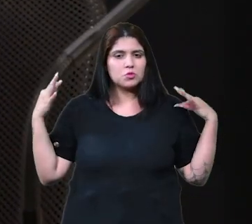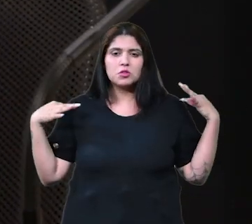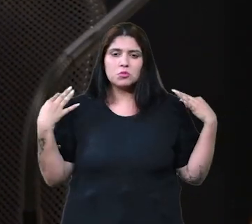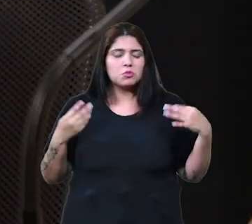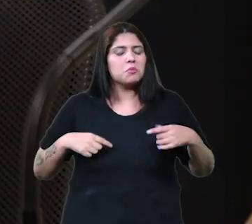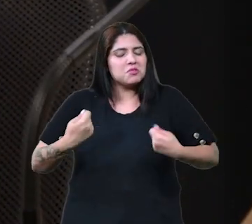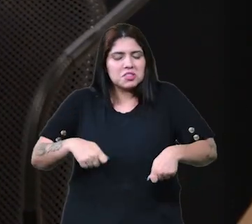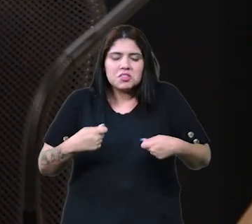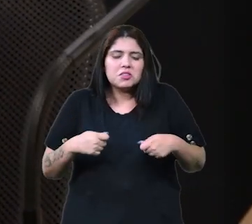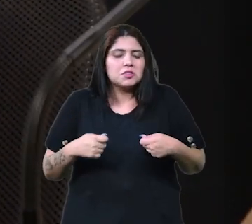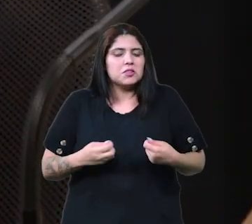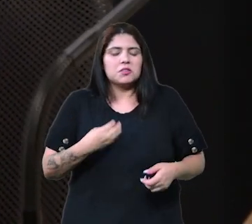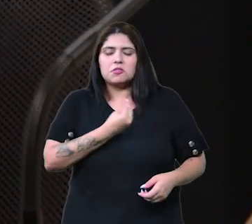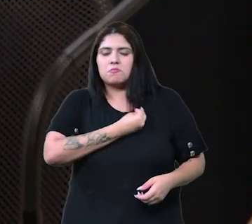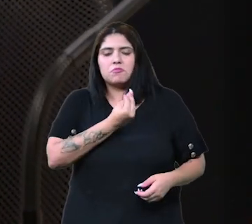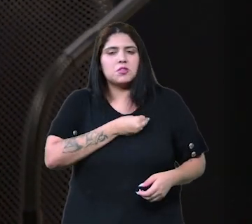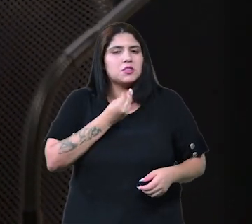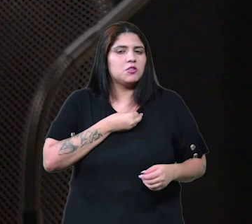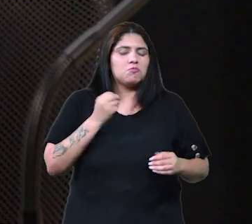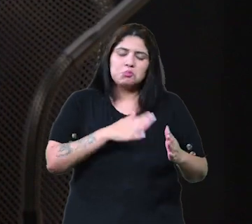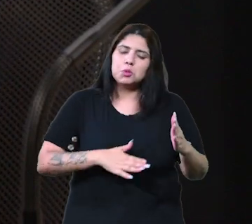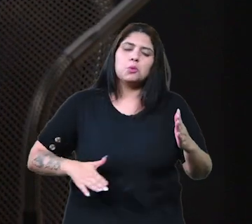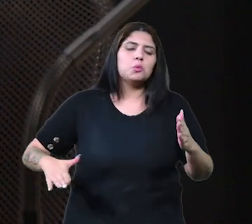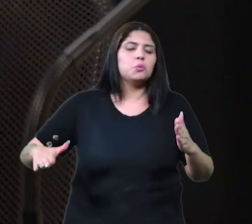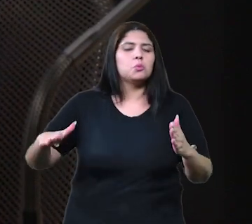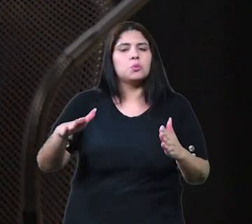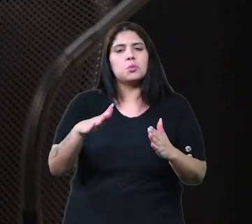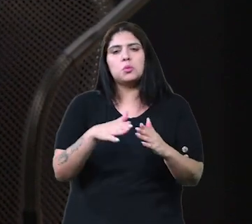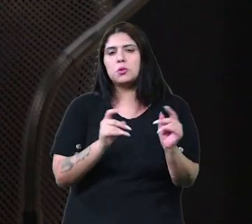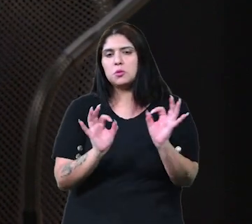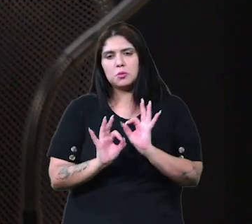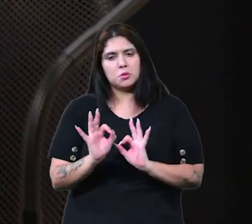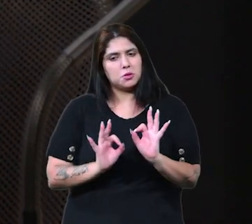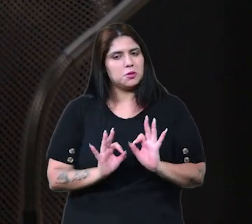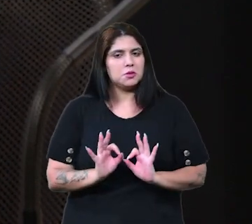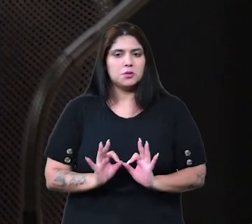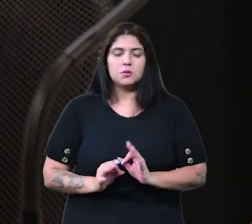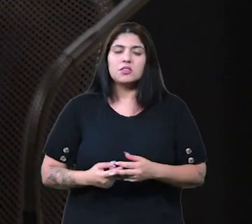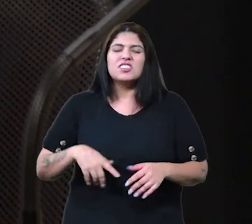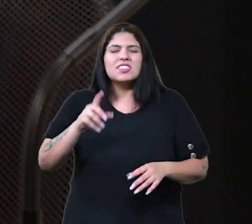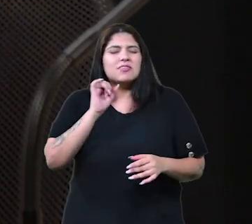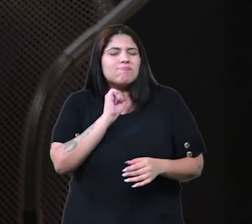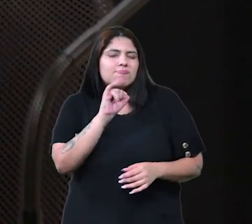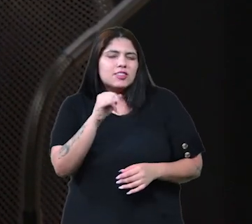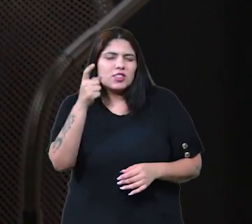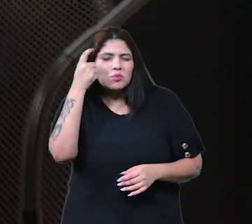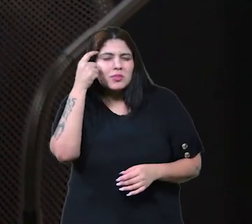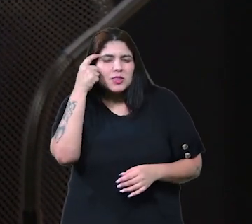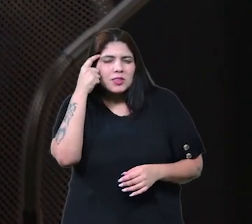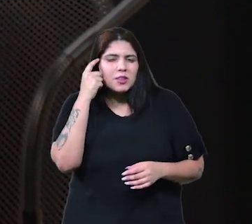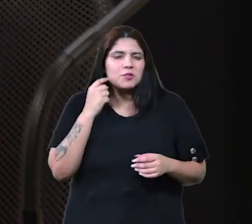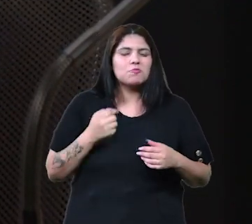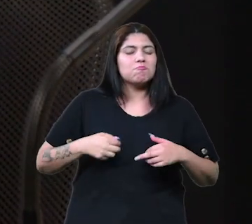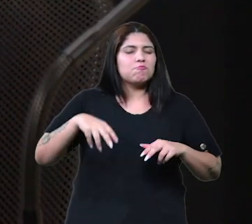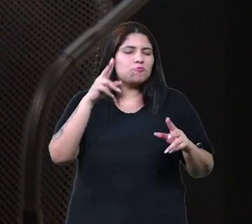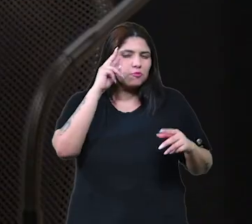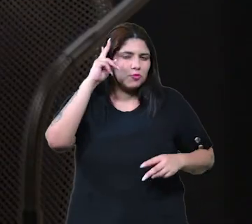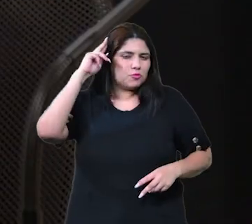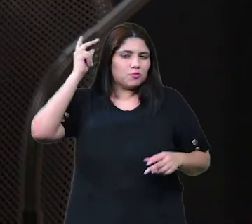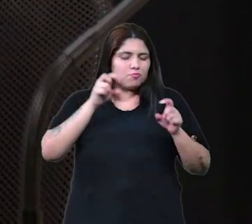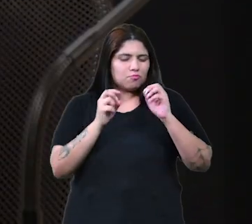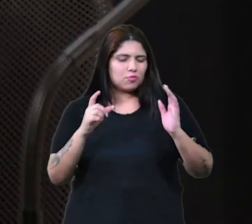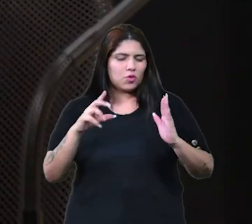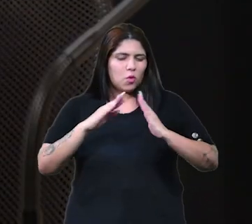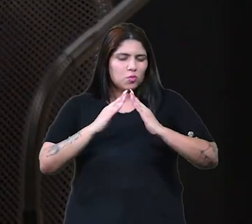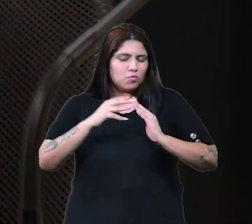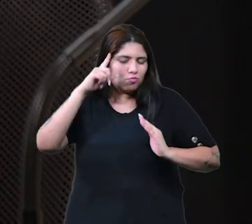e qualquer tipo de organização. Então, se a gente for pensar num salão de beleza, numa oficina de carro, num supermercado,